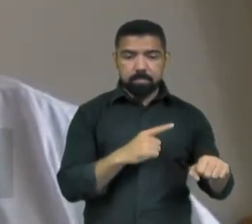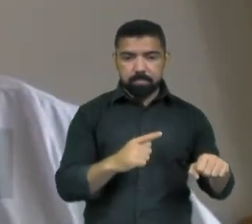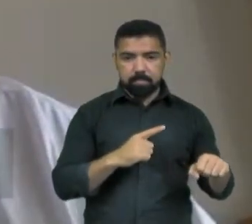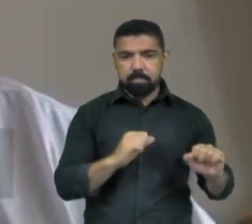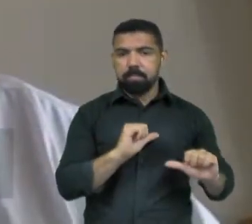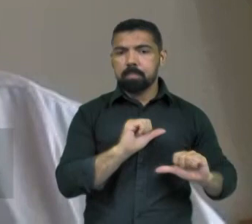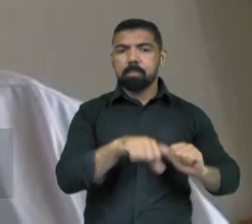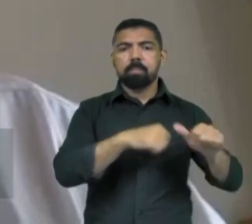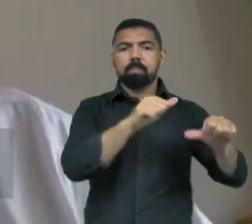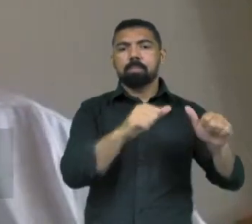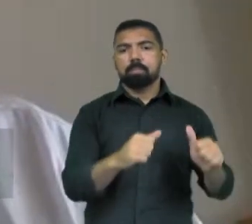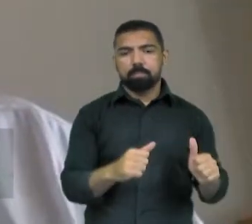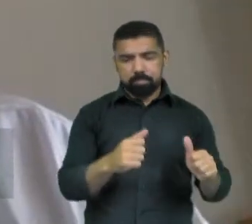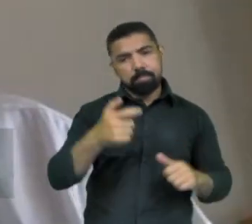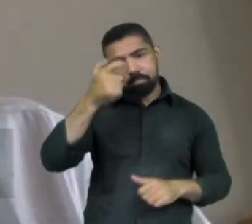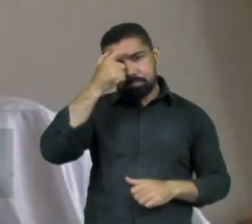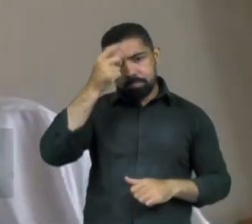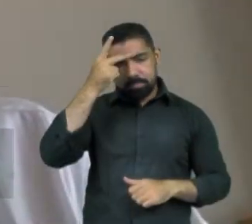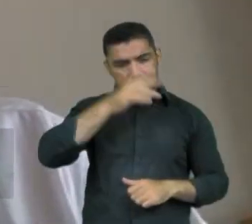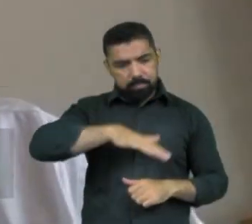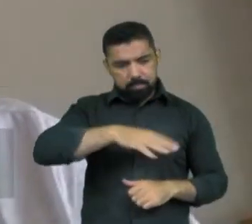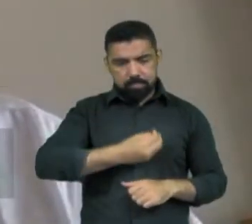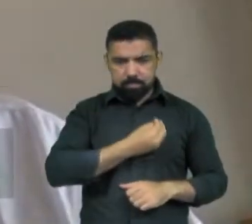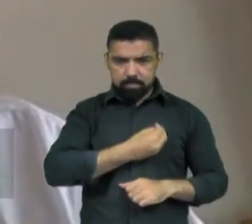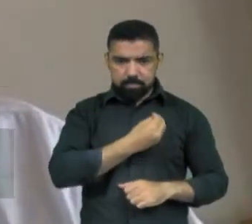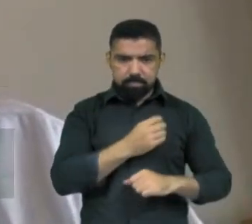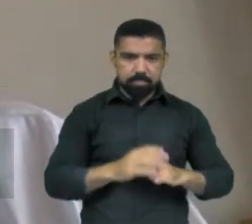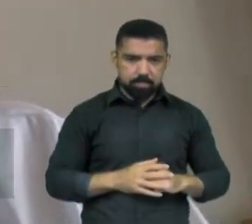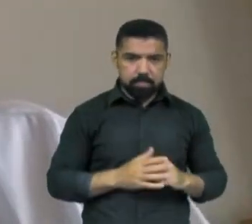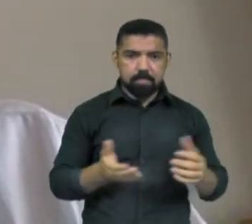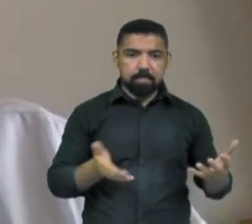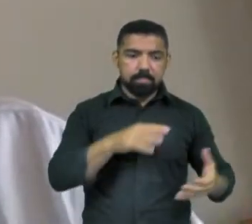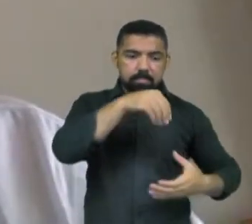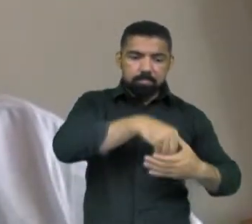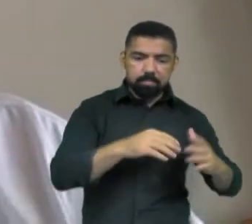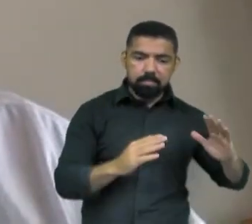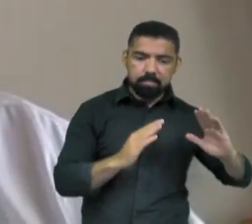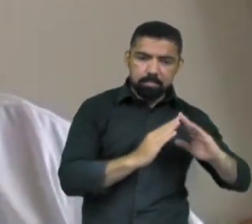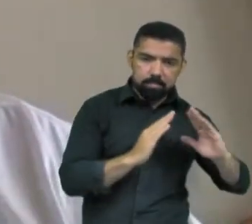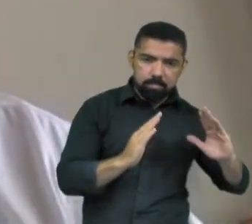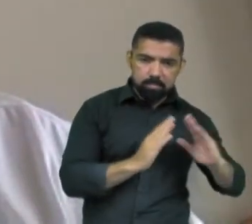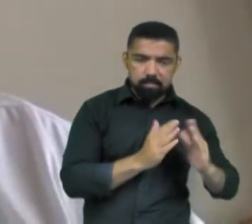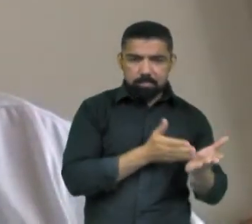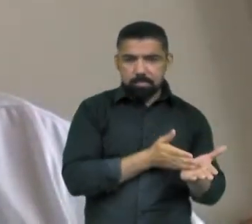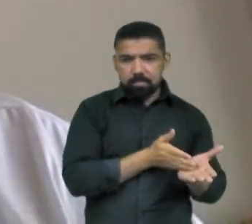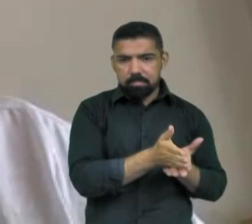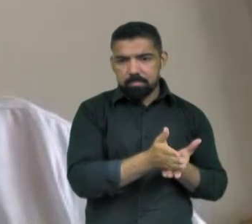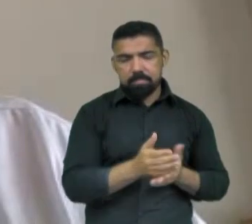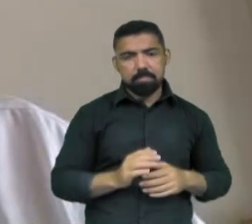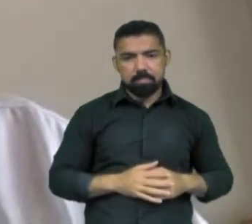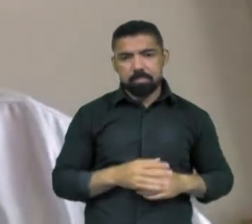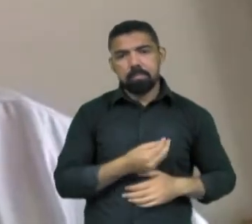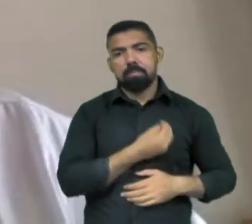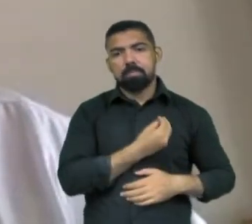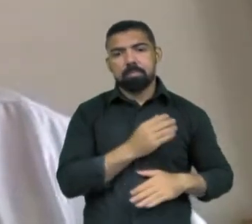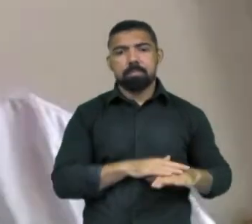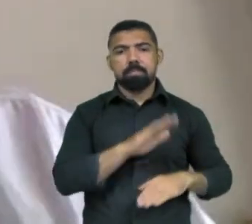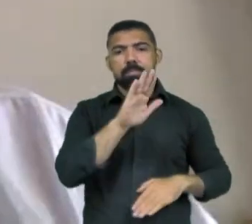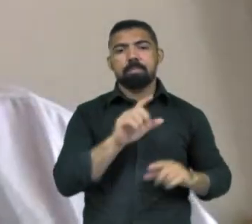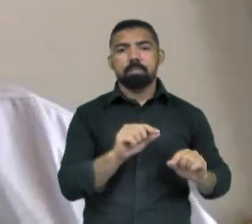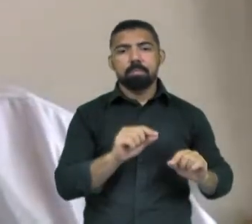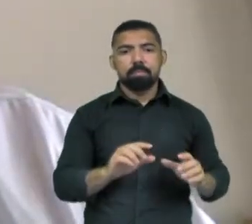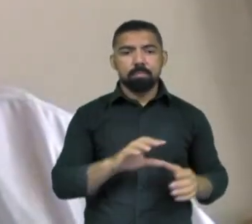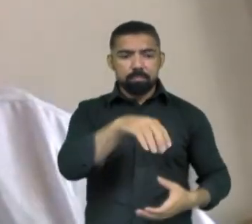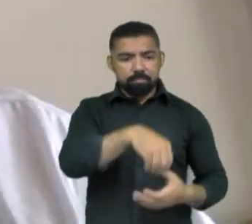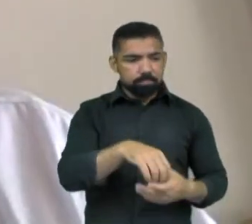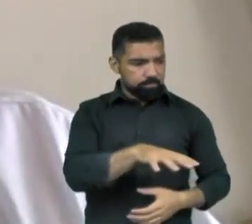muito o hábito das pessoas, né? Elas passaram a ficar mais confinadas dentro de casa, começaram a conviver mais com o espaço